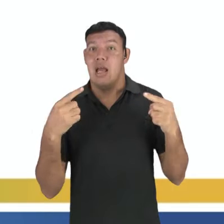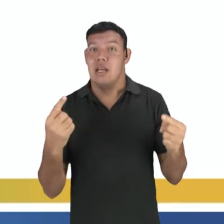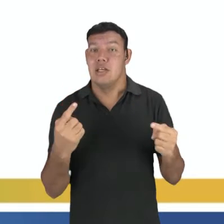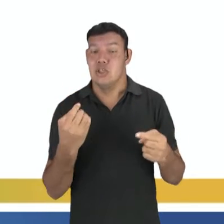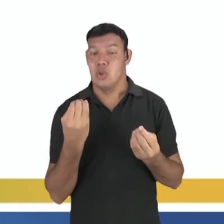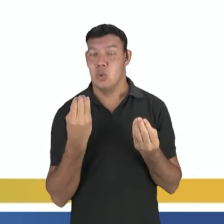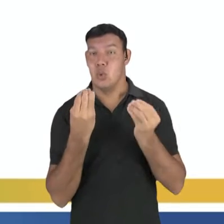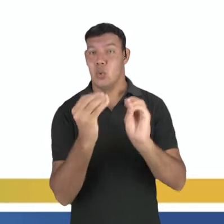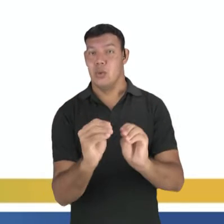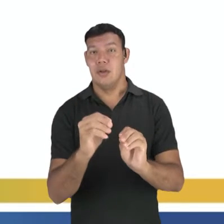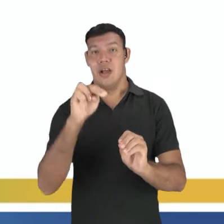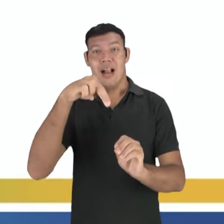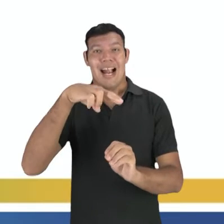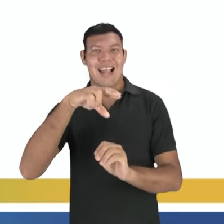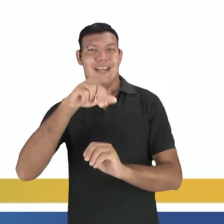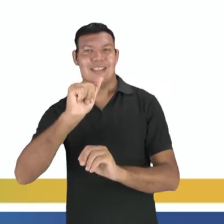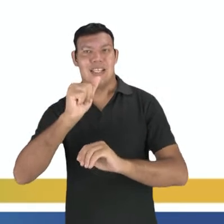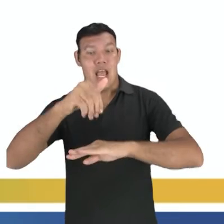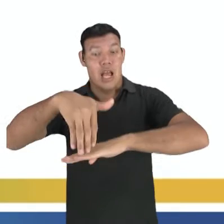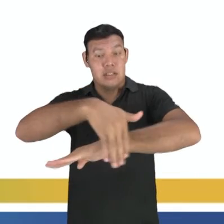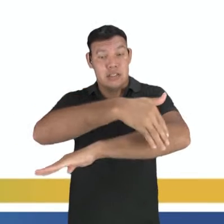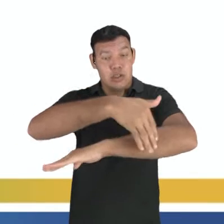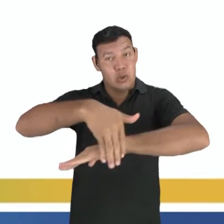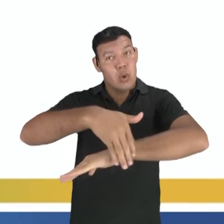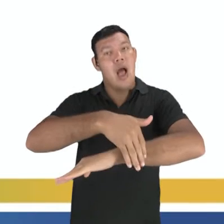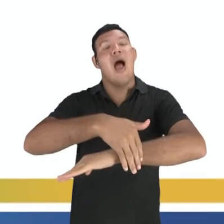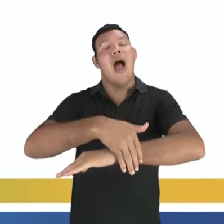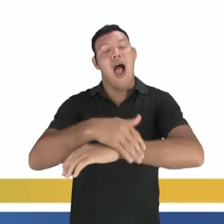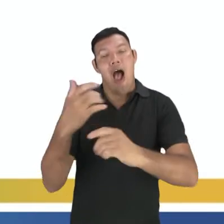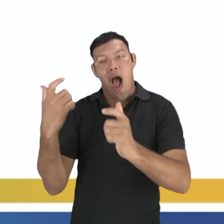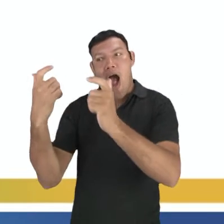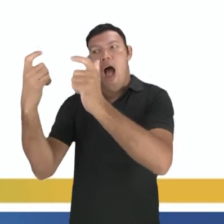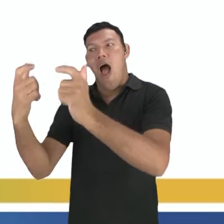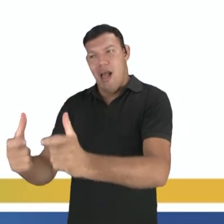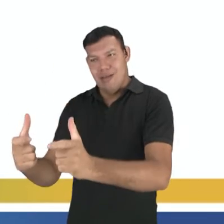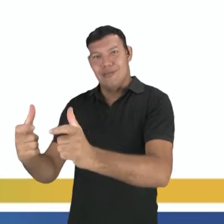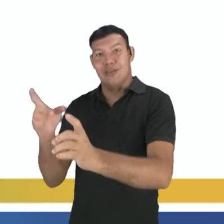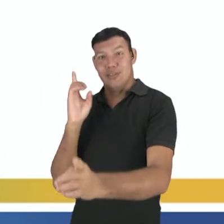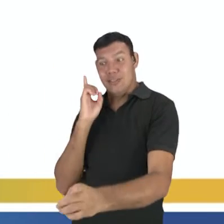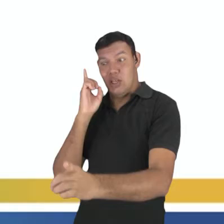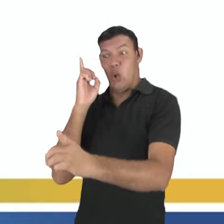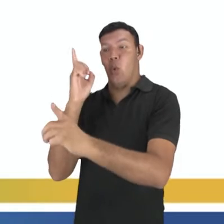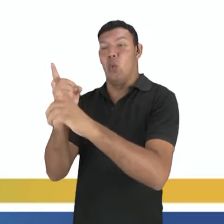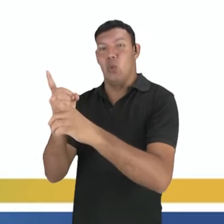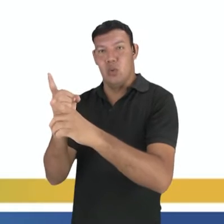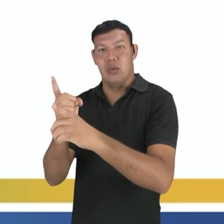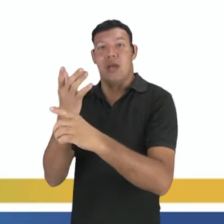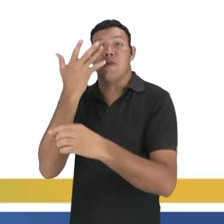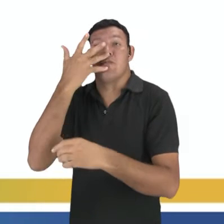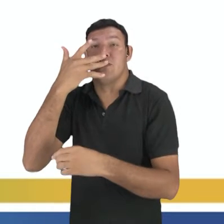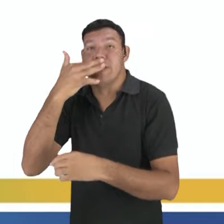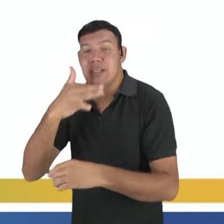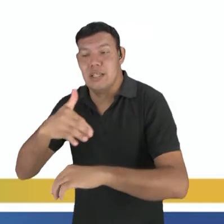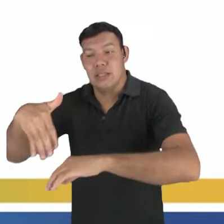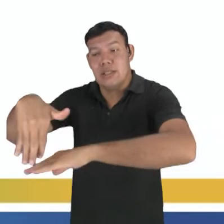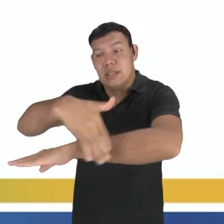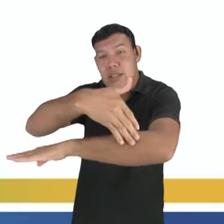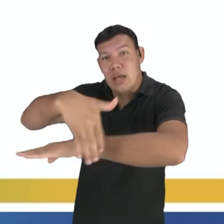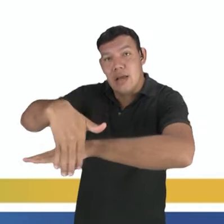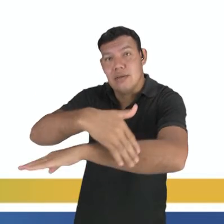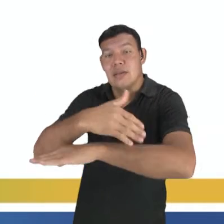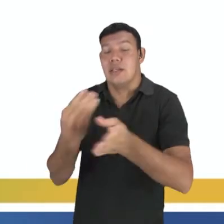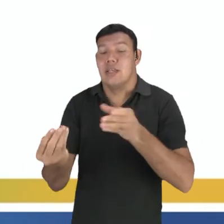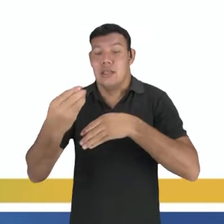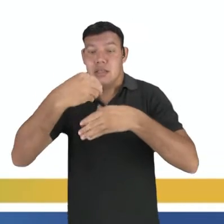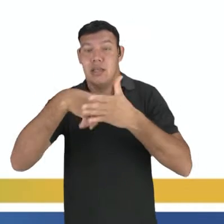na rua, eu estou dando uma localização, que eles estão na rua. E dentro do texto, a própria autora já